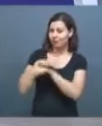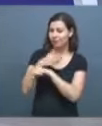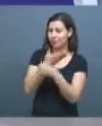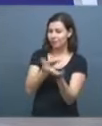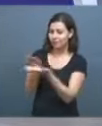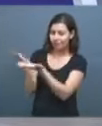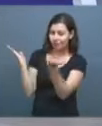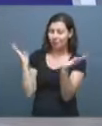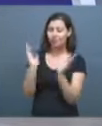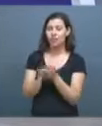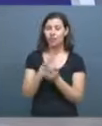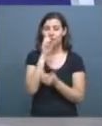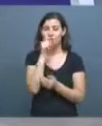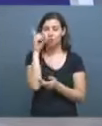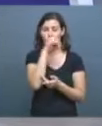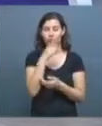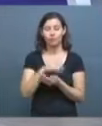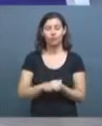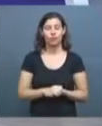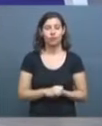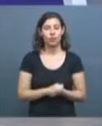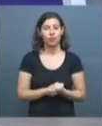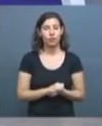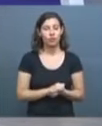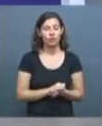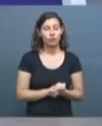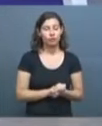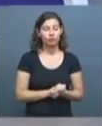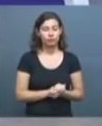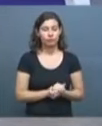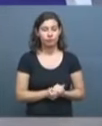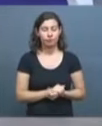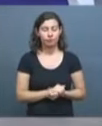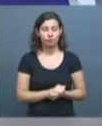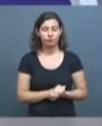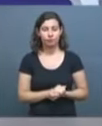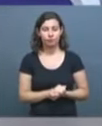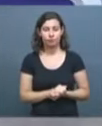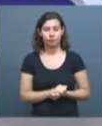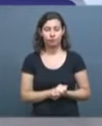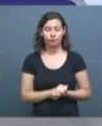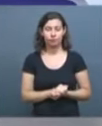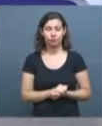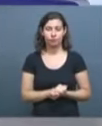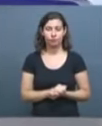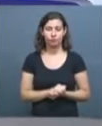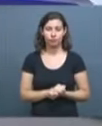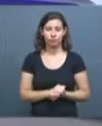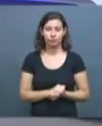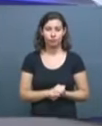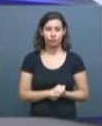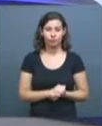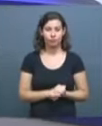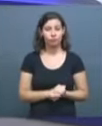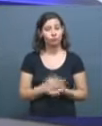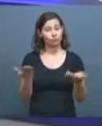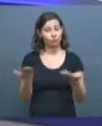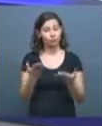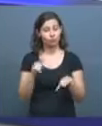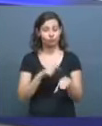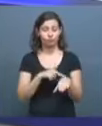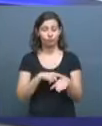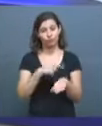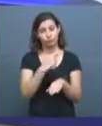aos nossos convidados. Obrigado, Carité. Boa noite, bom final de semana para você. Bom, Vilmar, Luciana, infelizmente o nosso